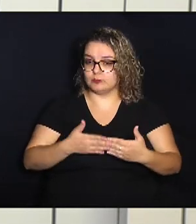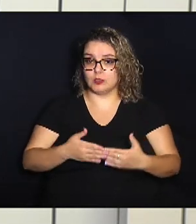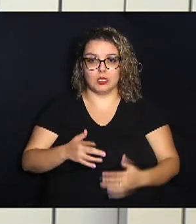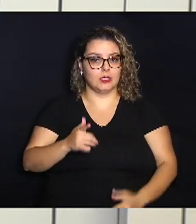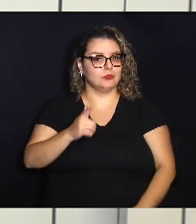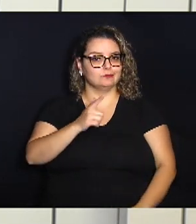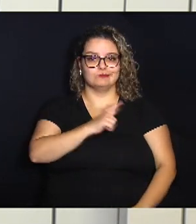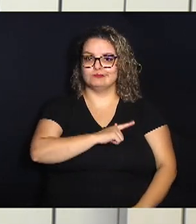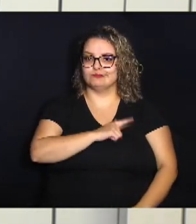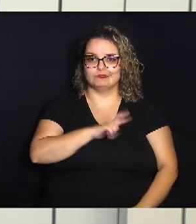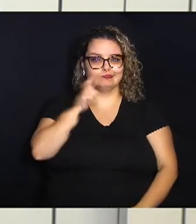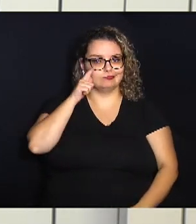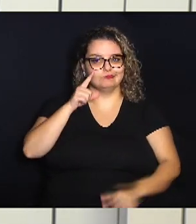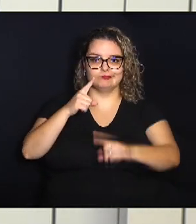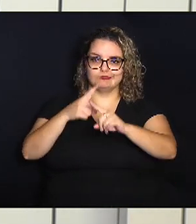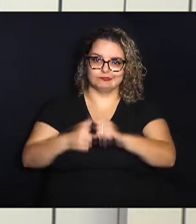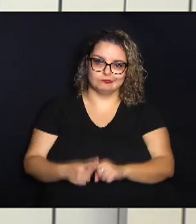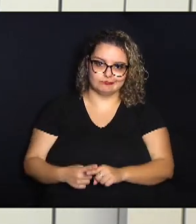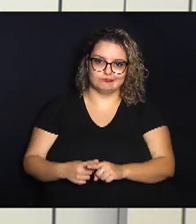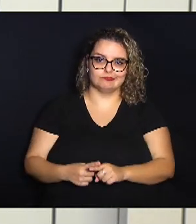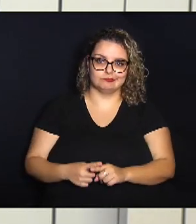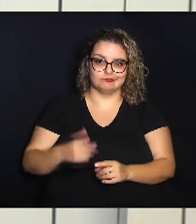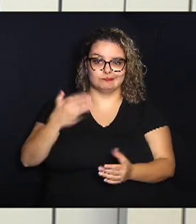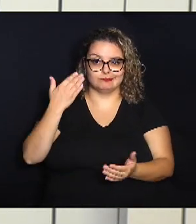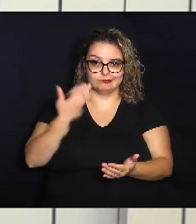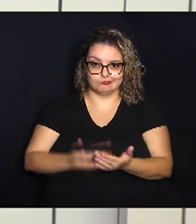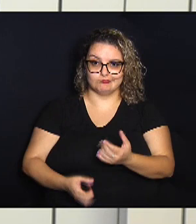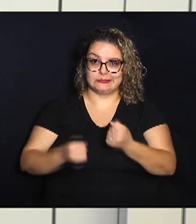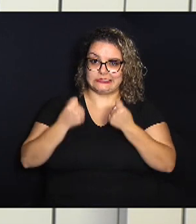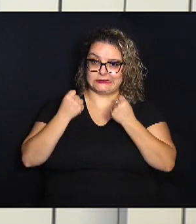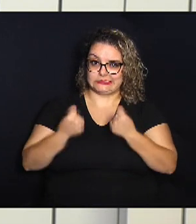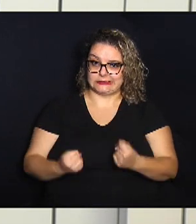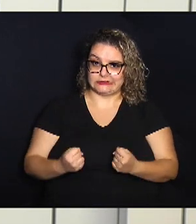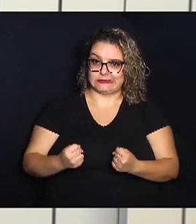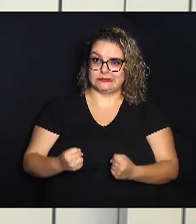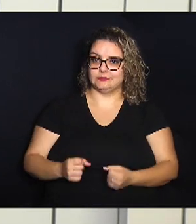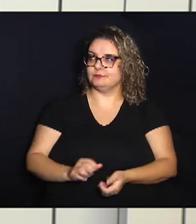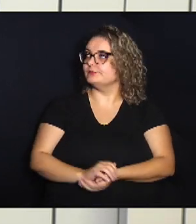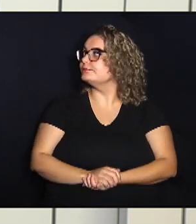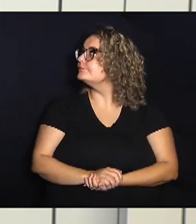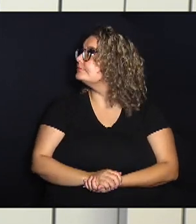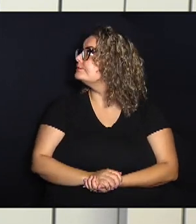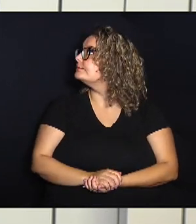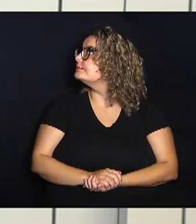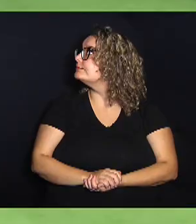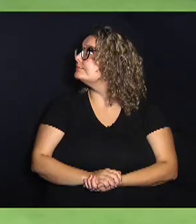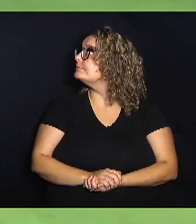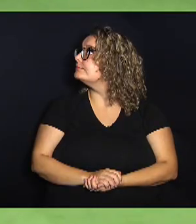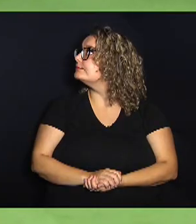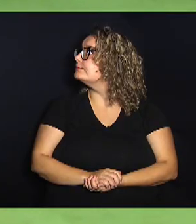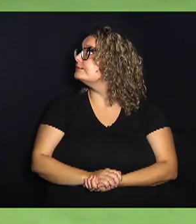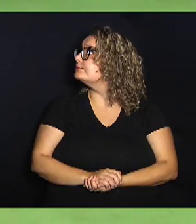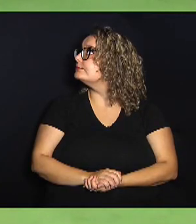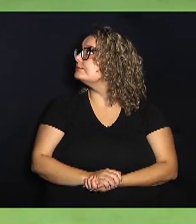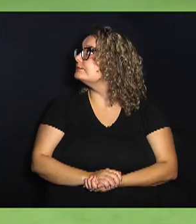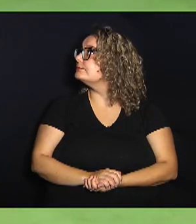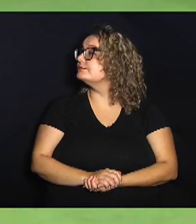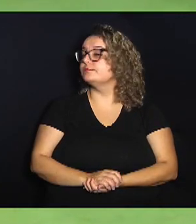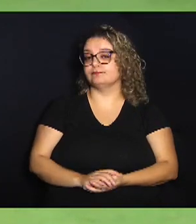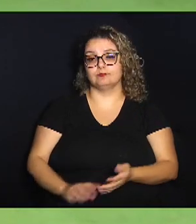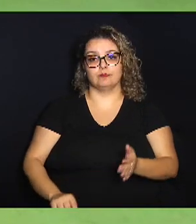conseguiu competir e saiu com uma derrota pesada de Santos. A